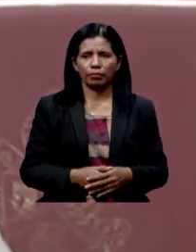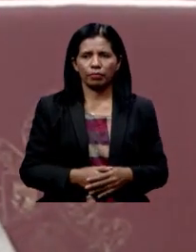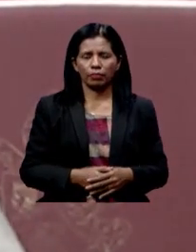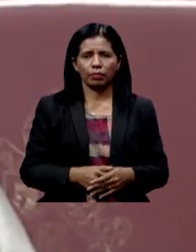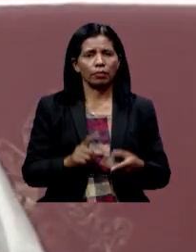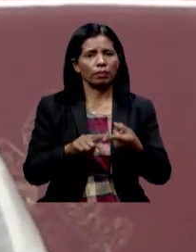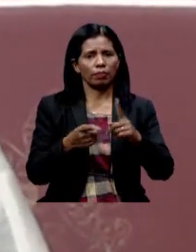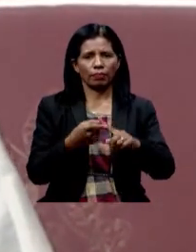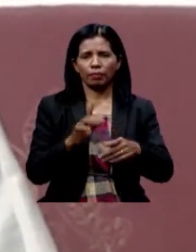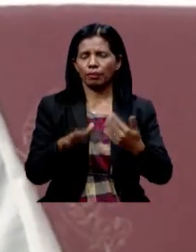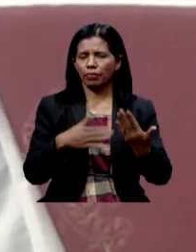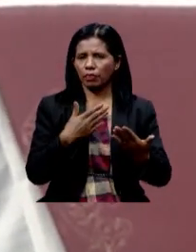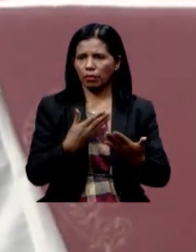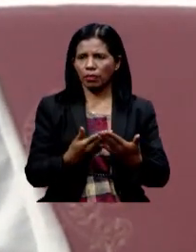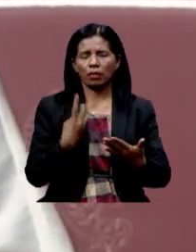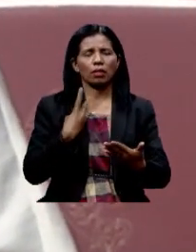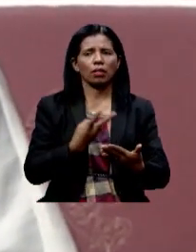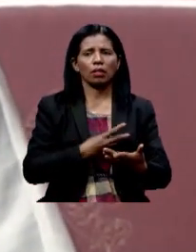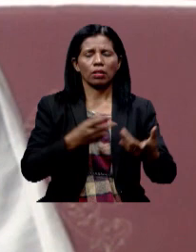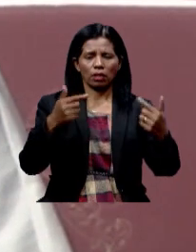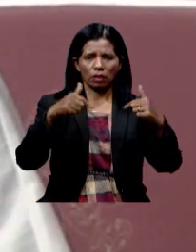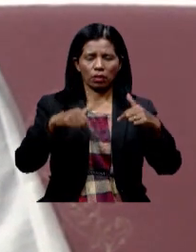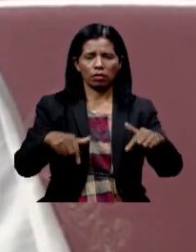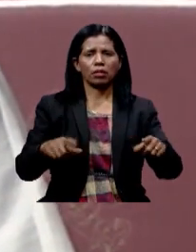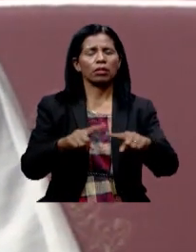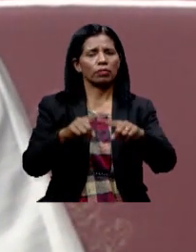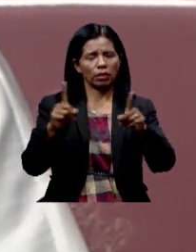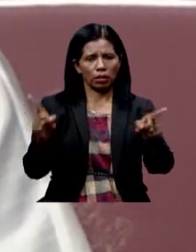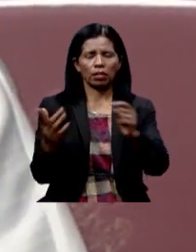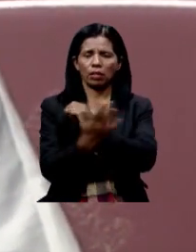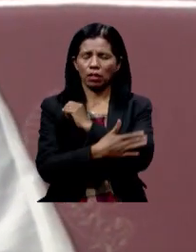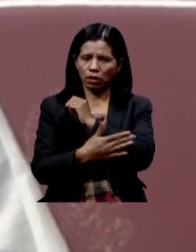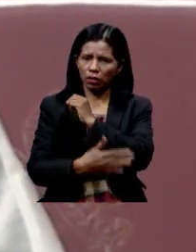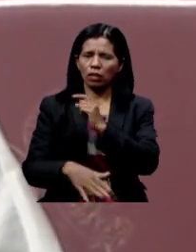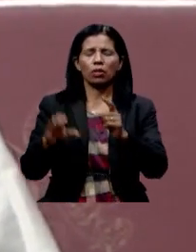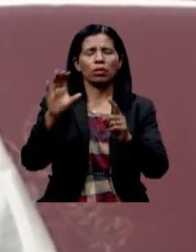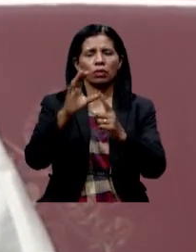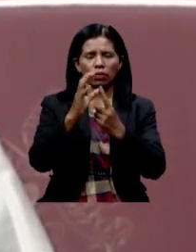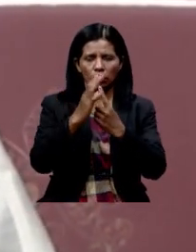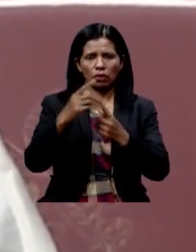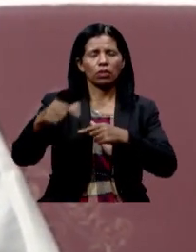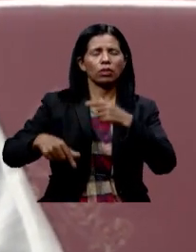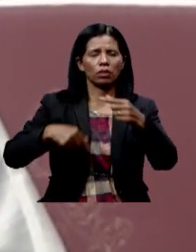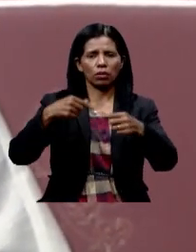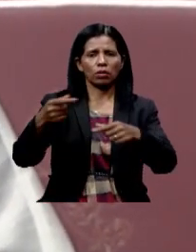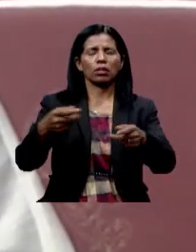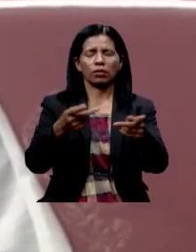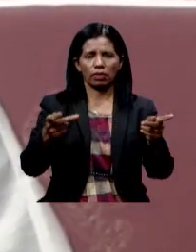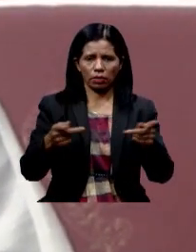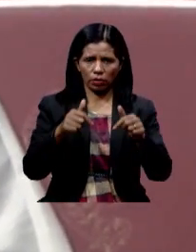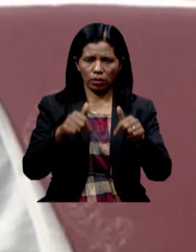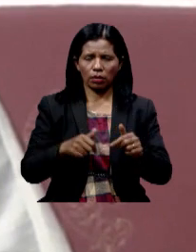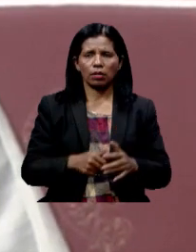Amigos, chegamos aqui de diferentes nações, culturas, geografias e condições,